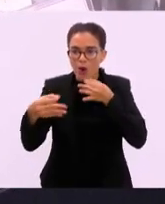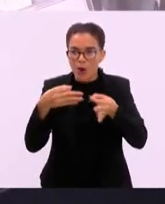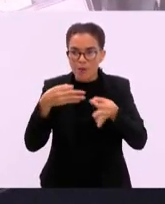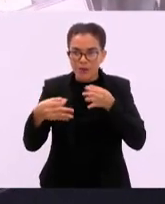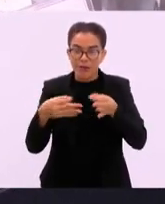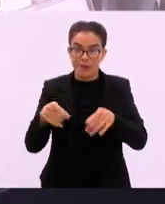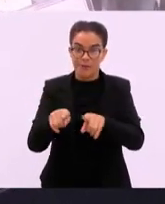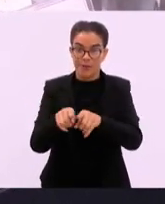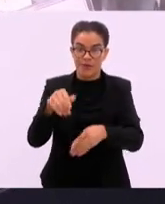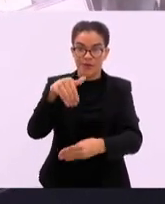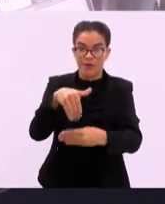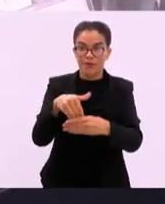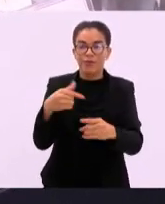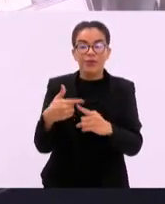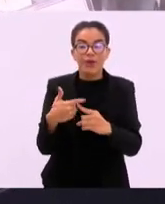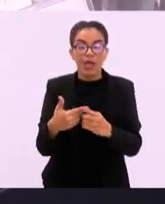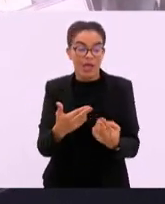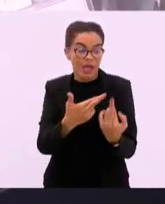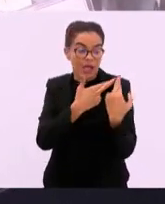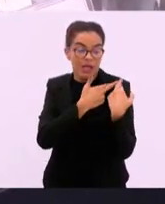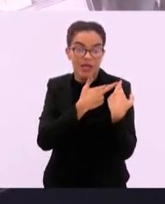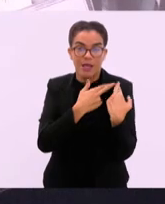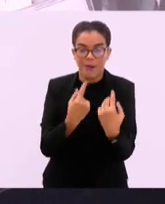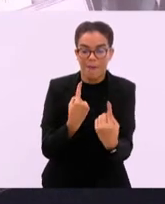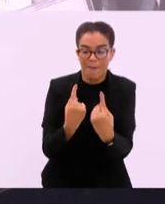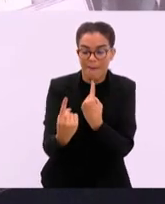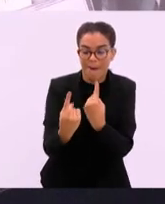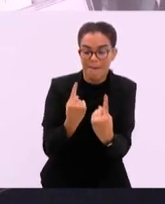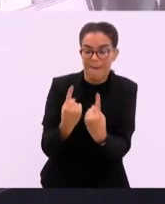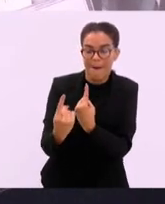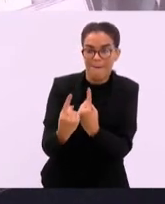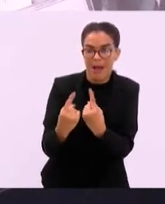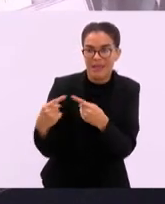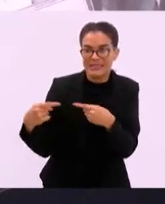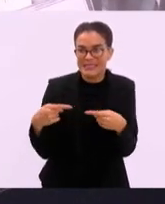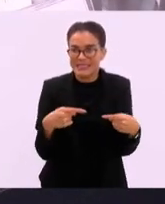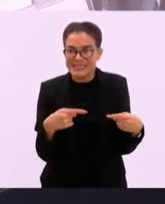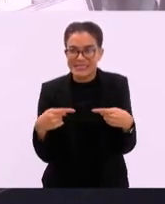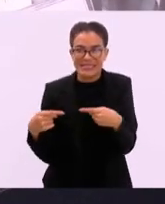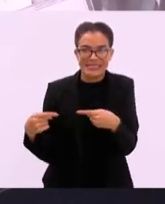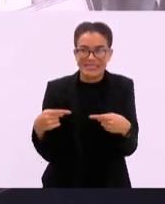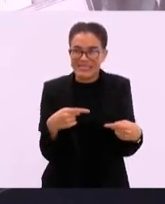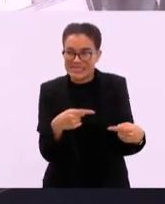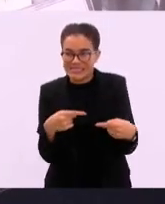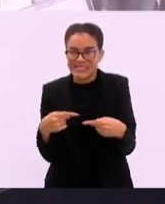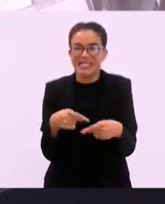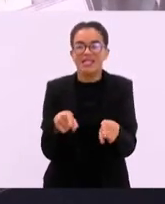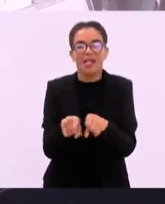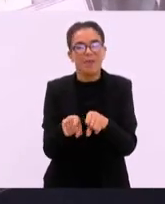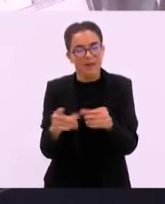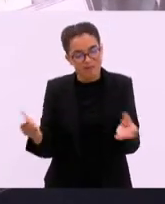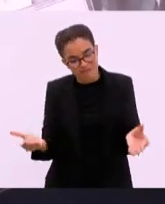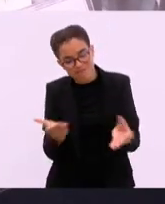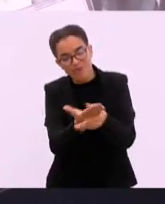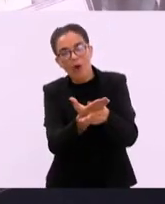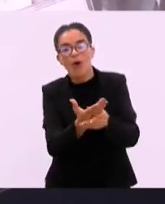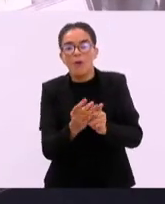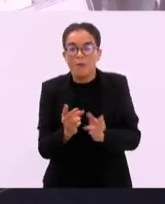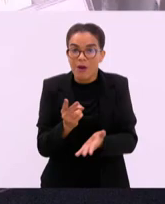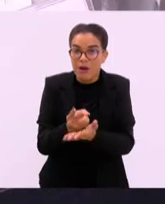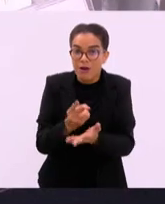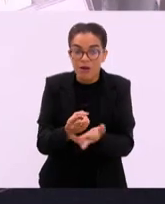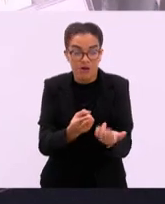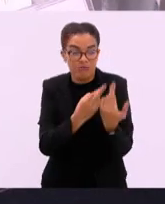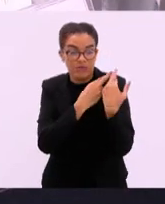o voto, porque a competência de trânsito é algo concorrente e a gente tem brigado muito e judicializado para manter a